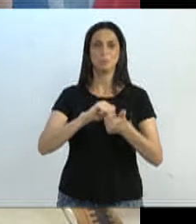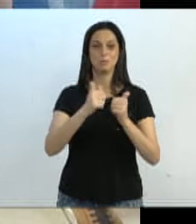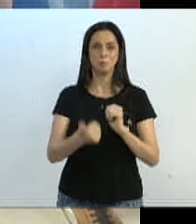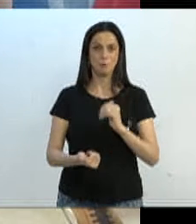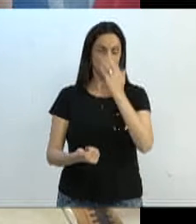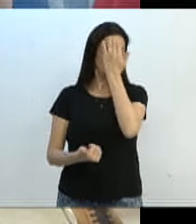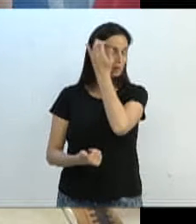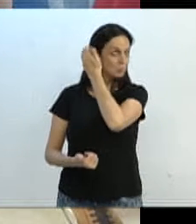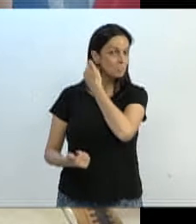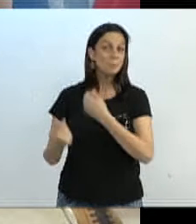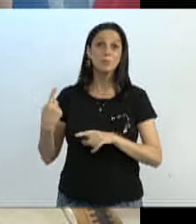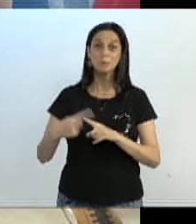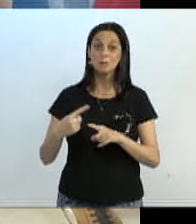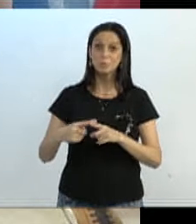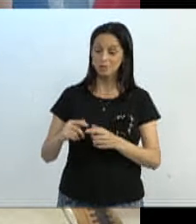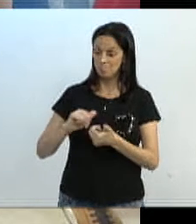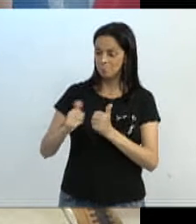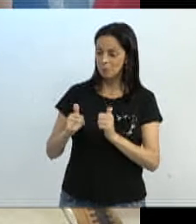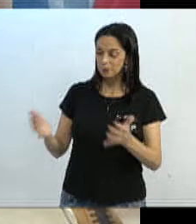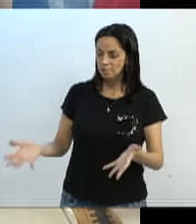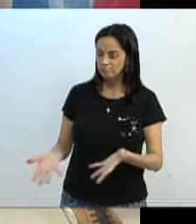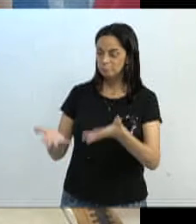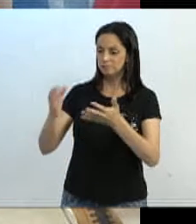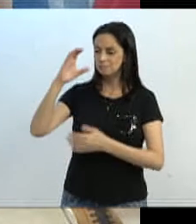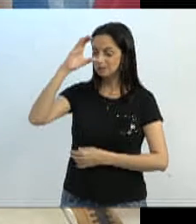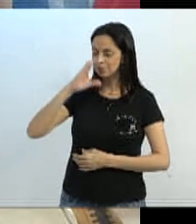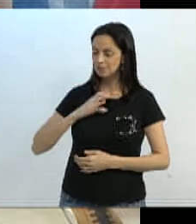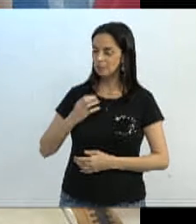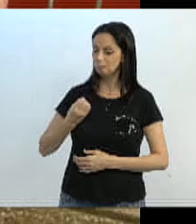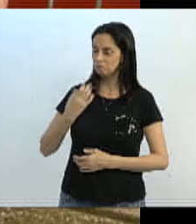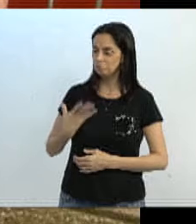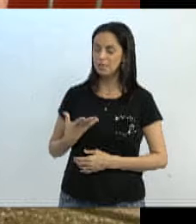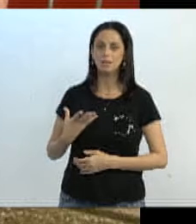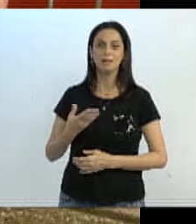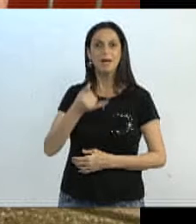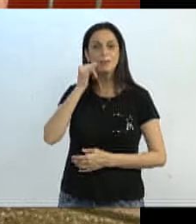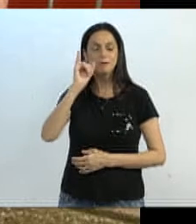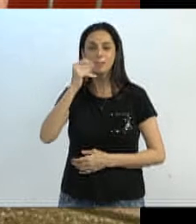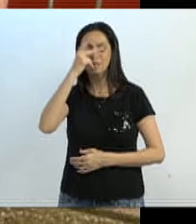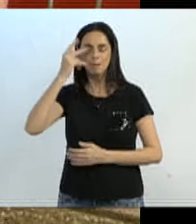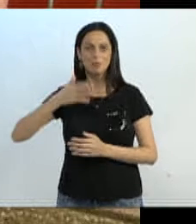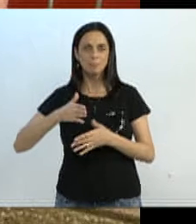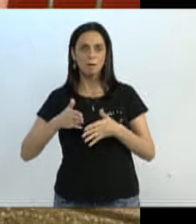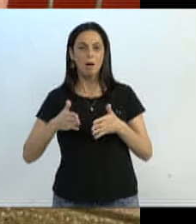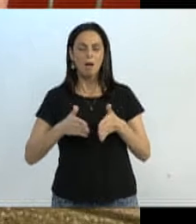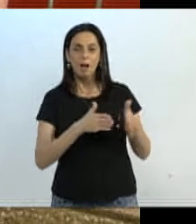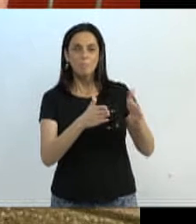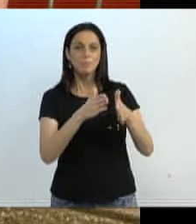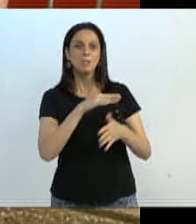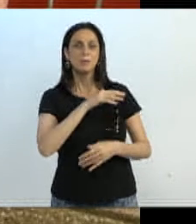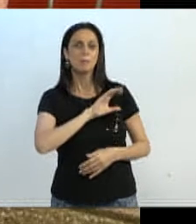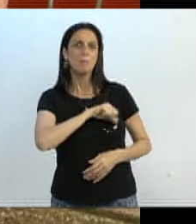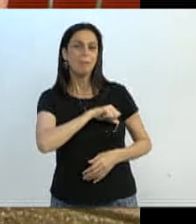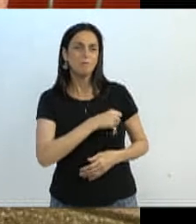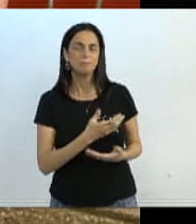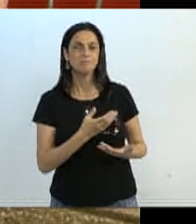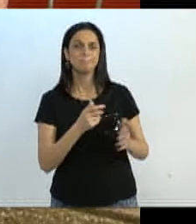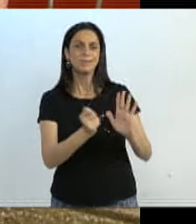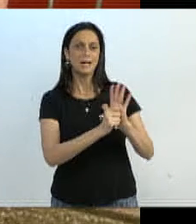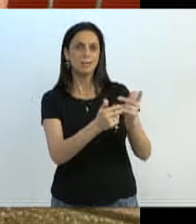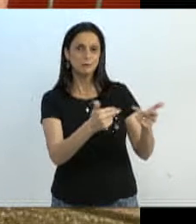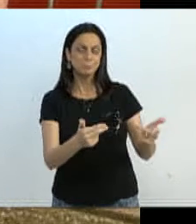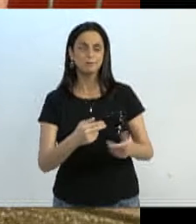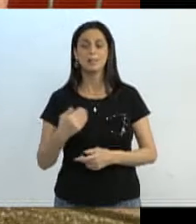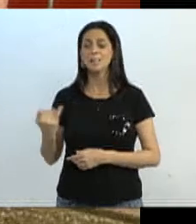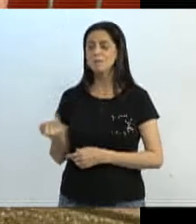na formação do cidadão, quanto arrasta os jovens, então, para a prática da atividade física e a importância